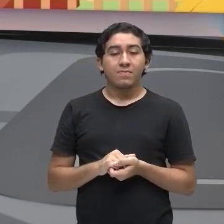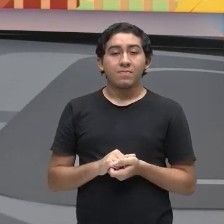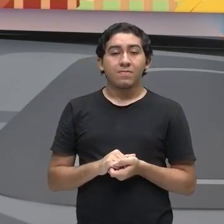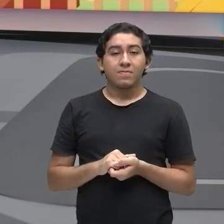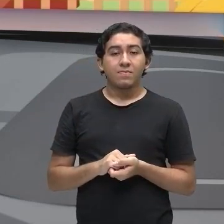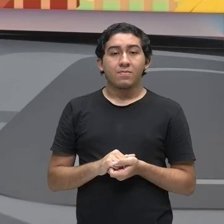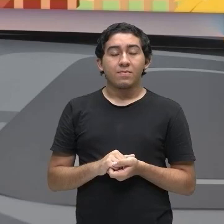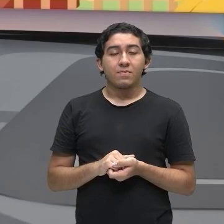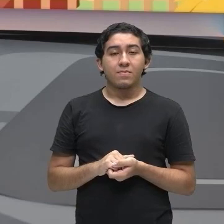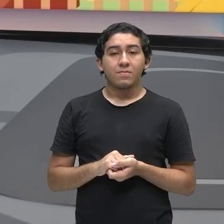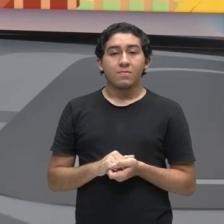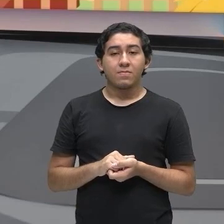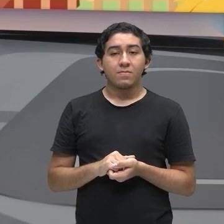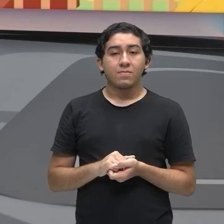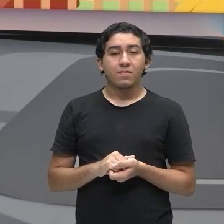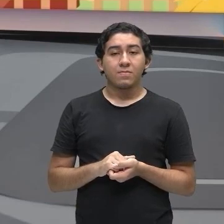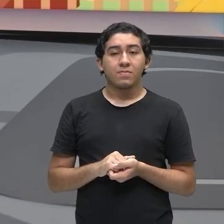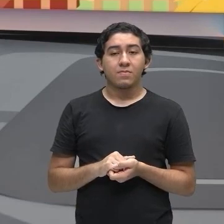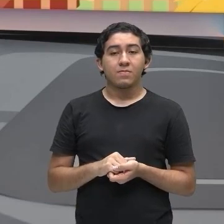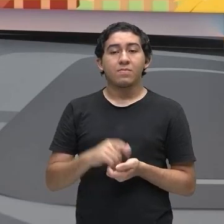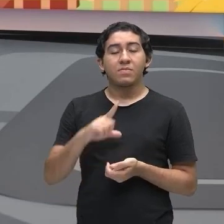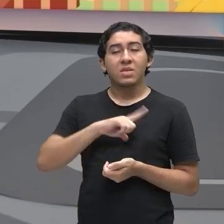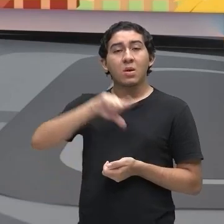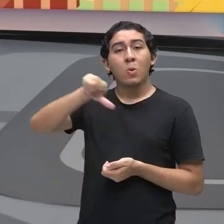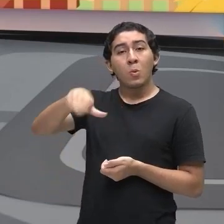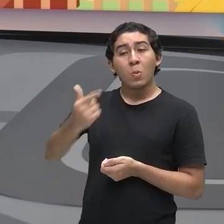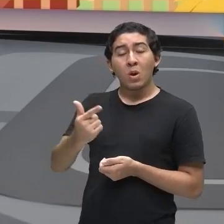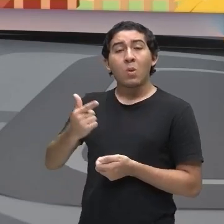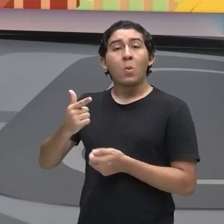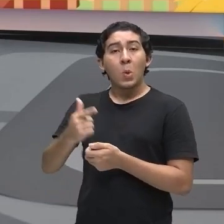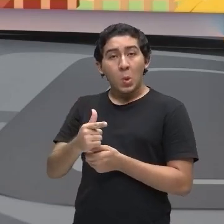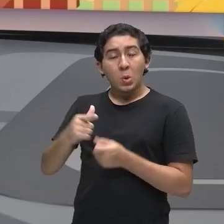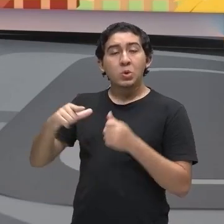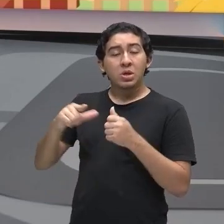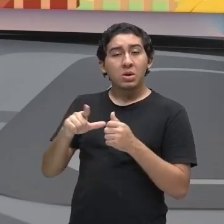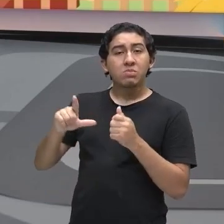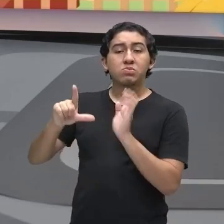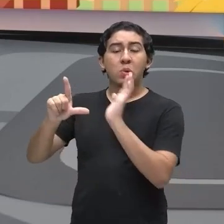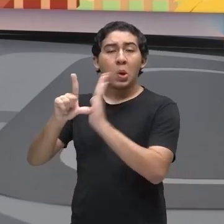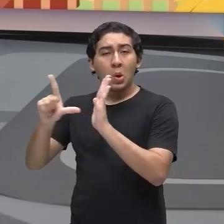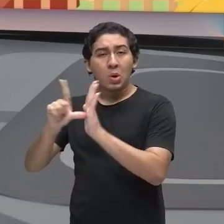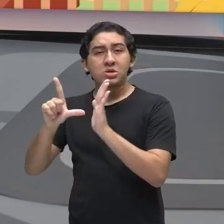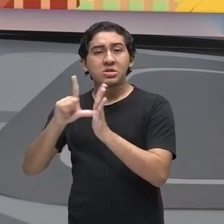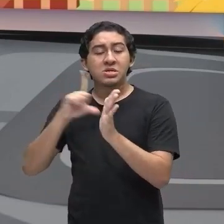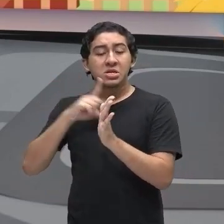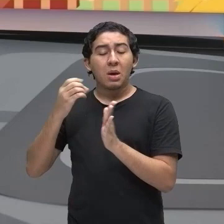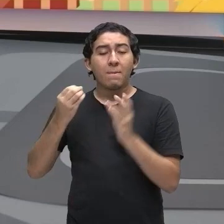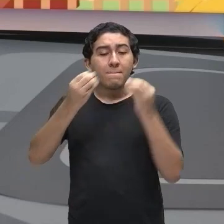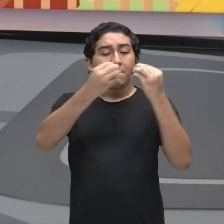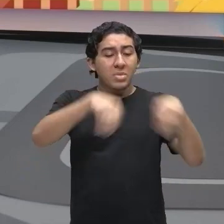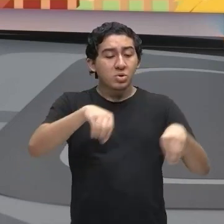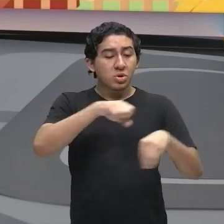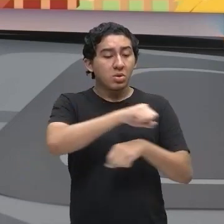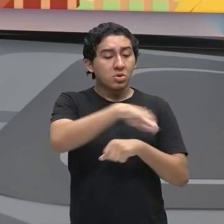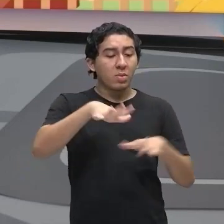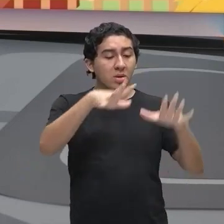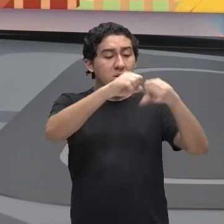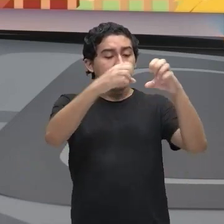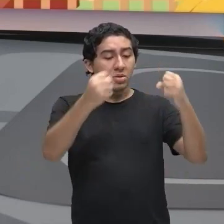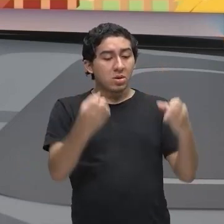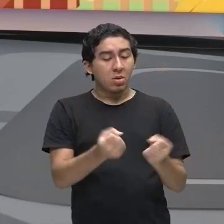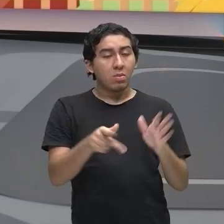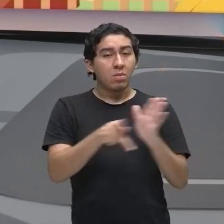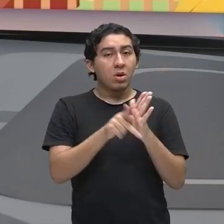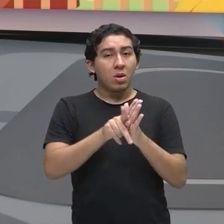uma concorrência prejudicando os artesãos que estavam associados ali àquelas corporações de